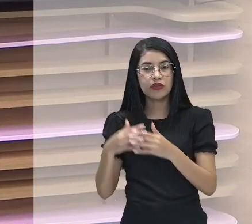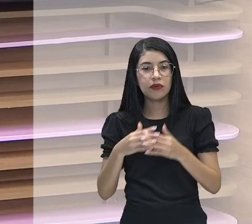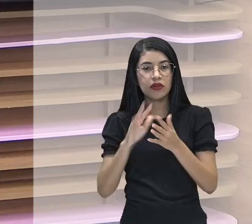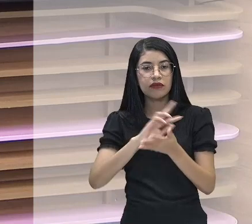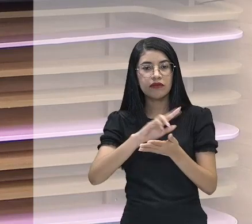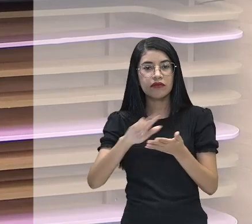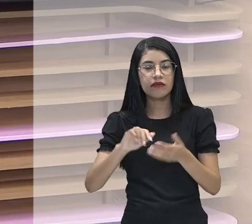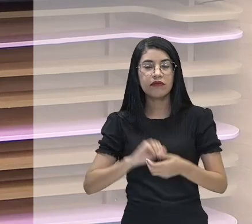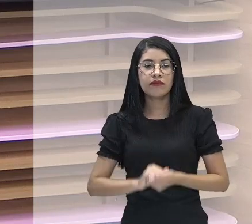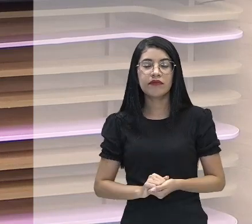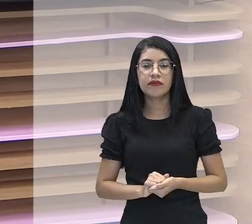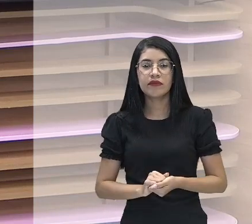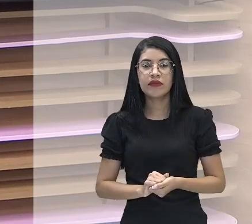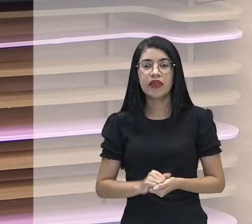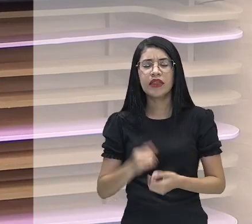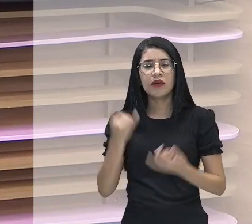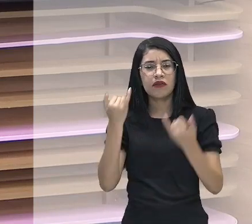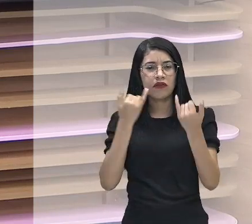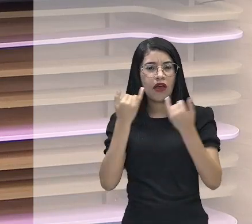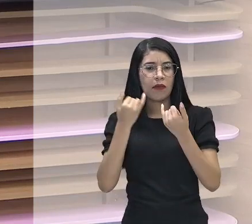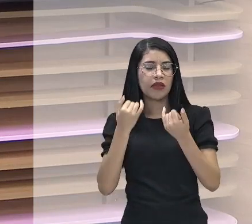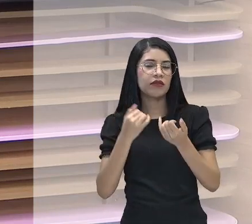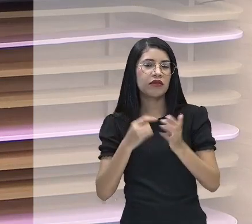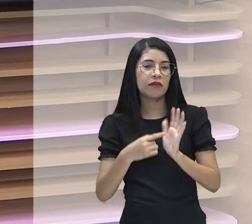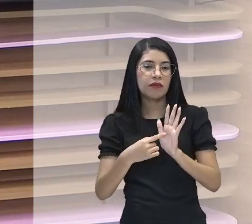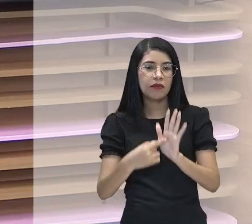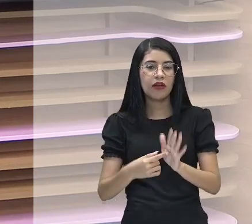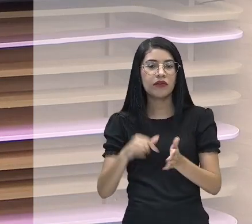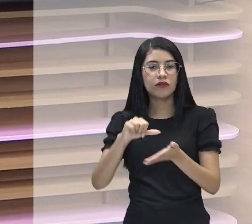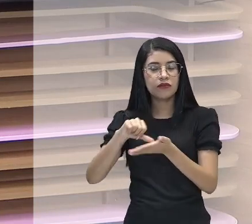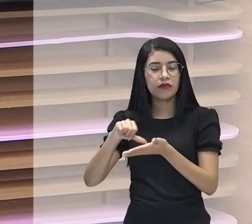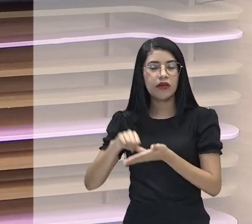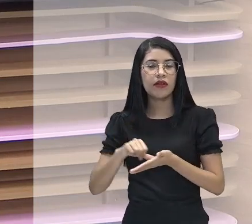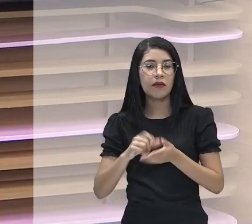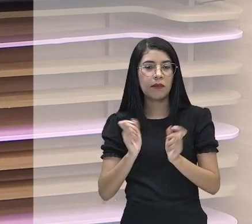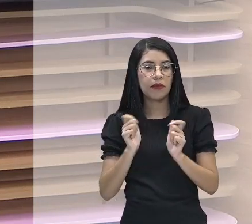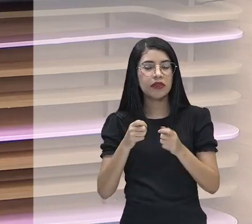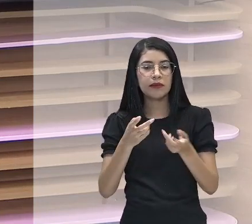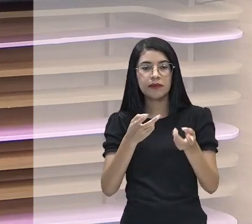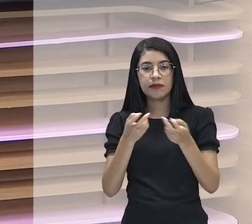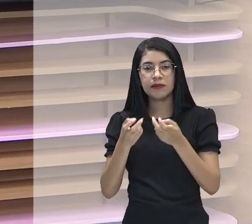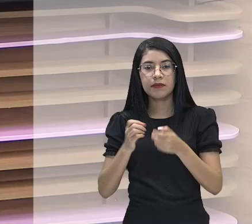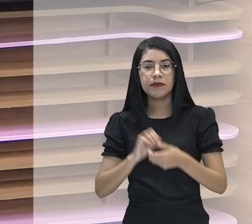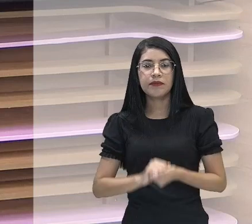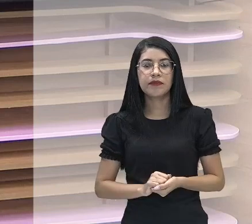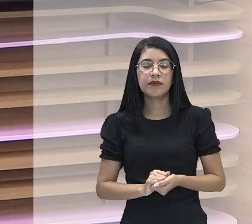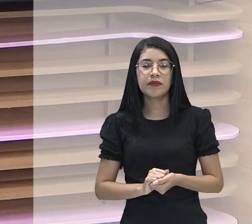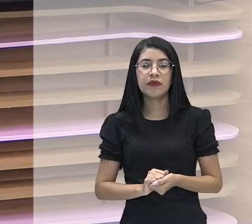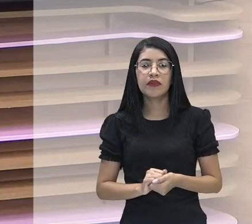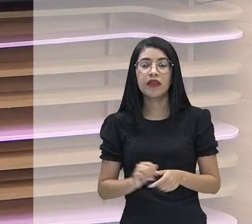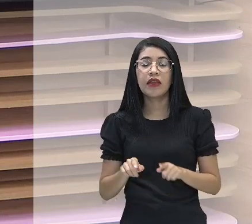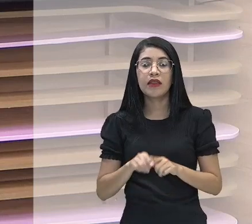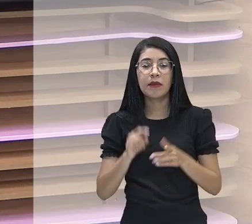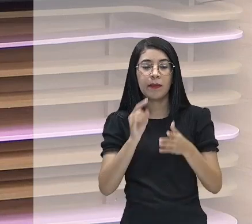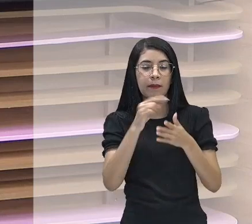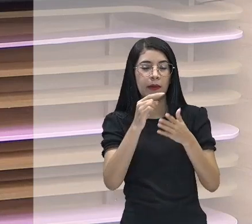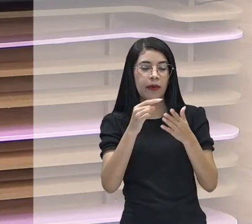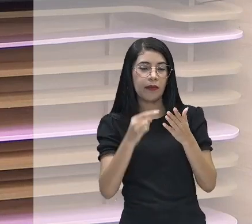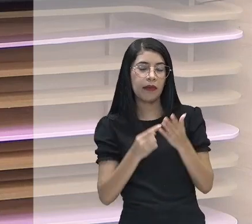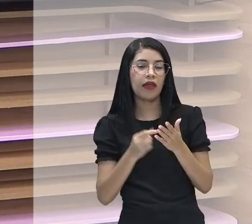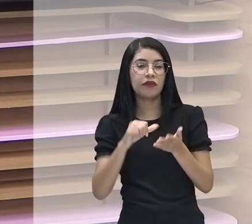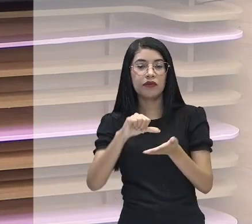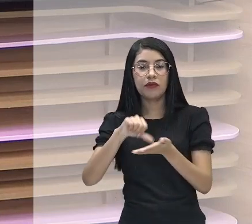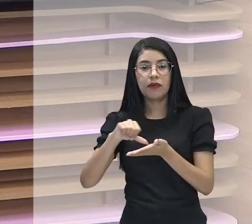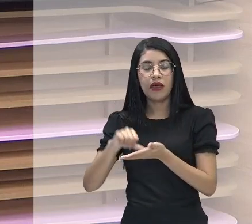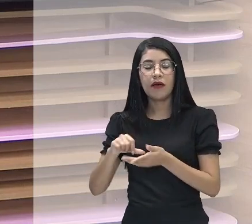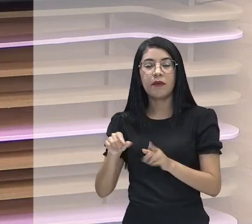Eh várias informações nos mapas temáticos elas podem ser observadas aí além dos elementos do mapa né a